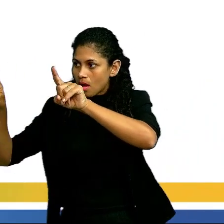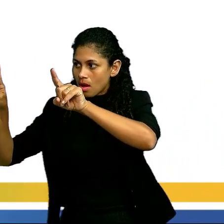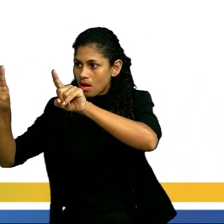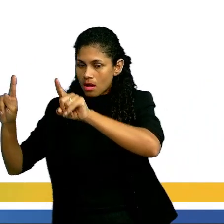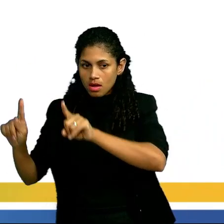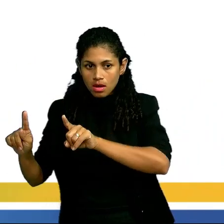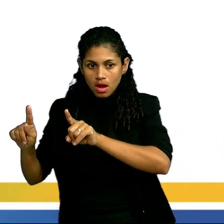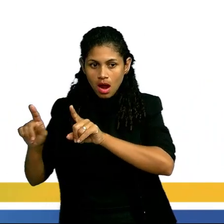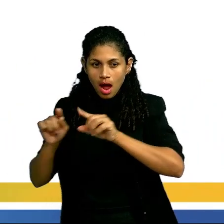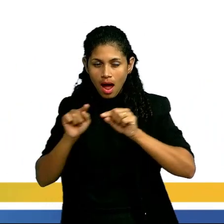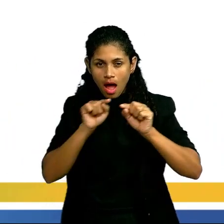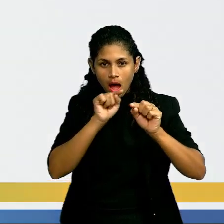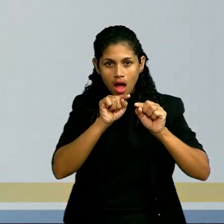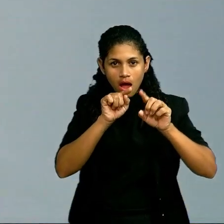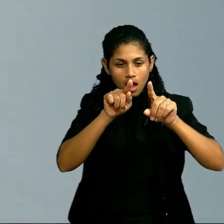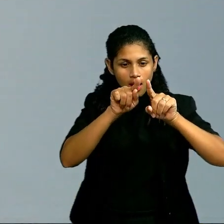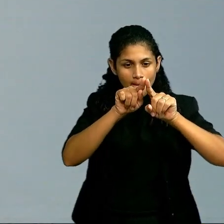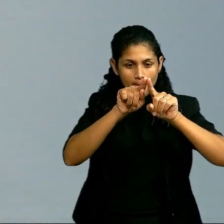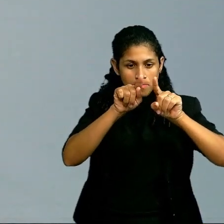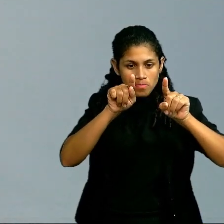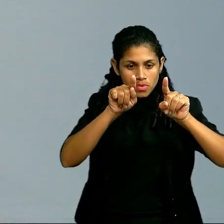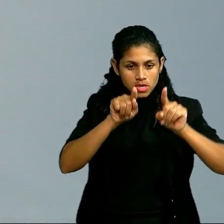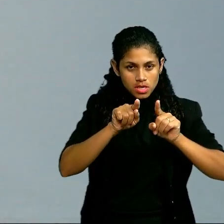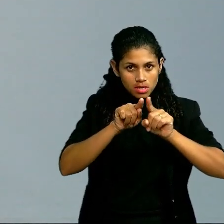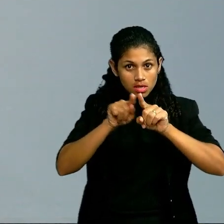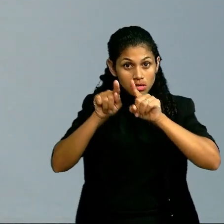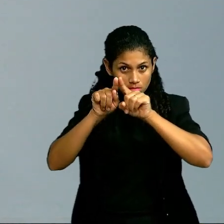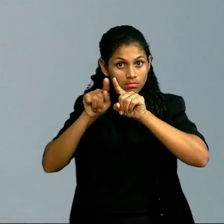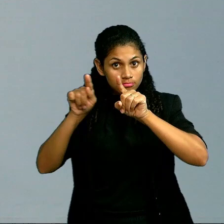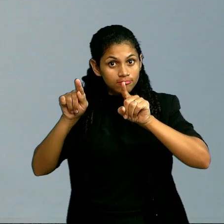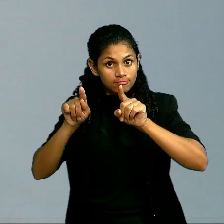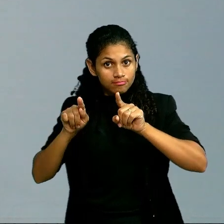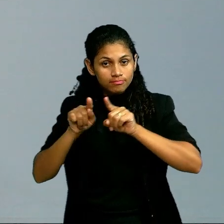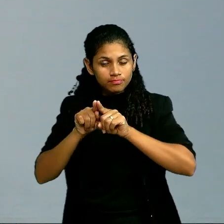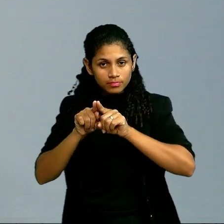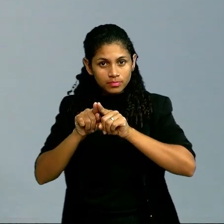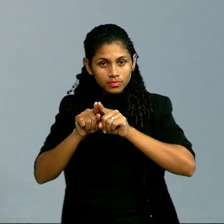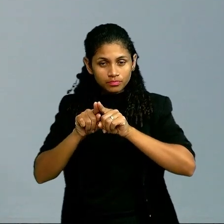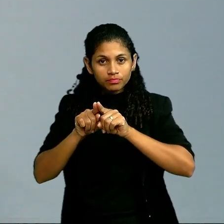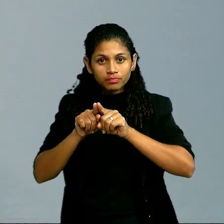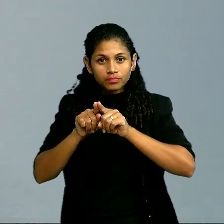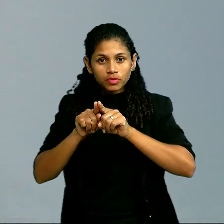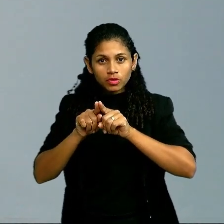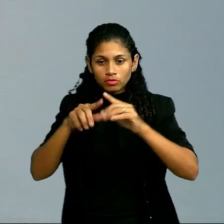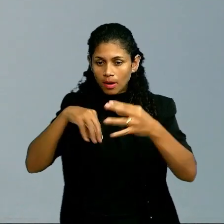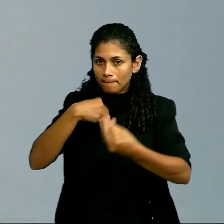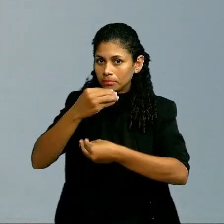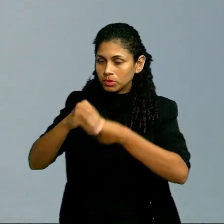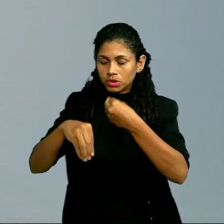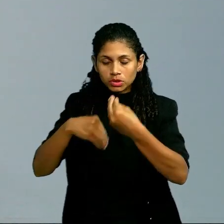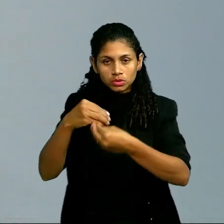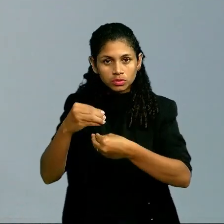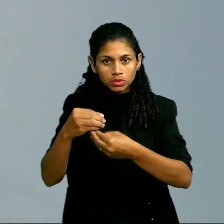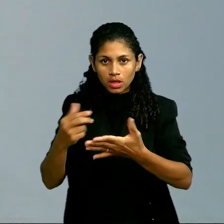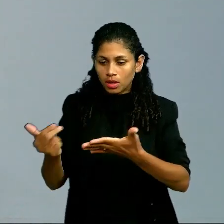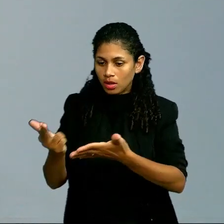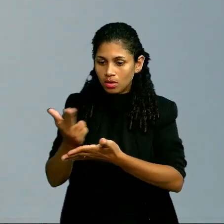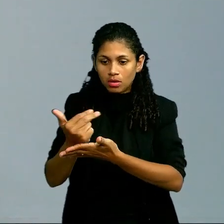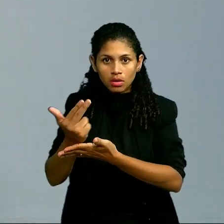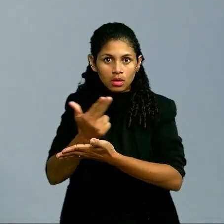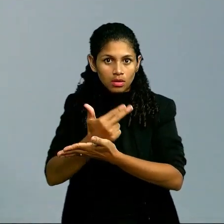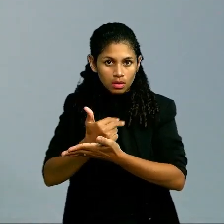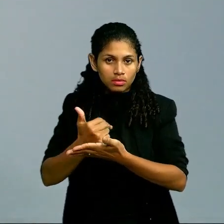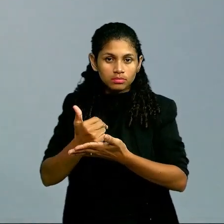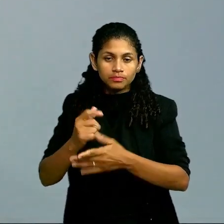menor. Agora, observando, a cerâmica, ela tá misturada no desenho. Nós